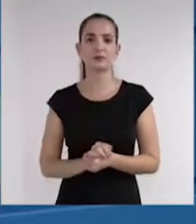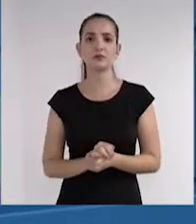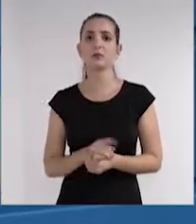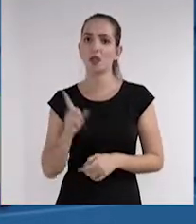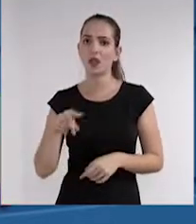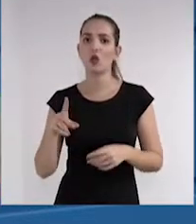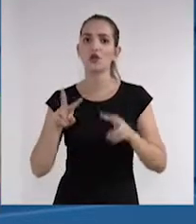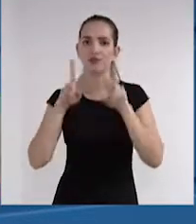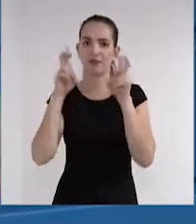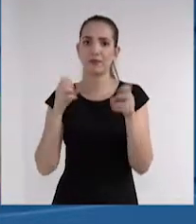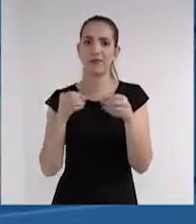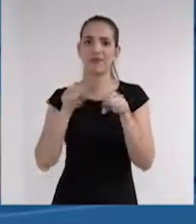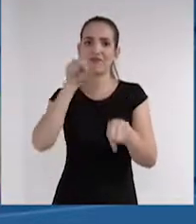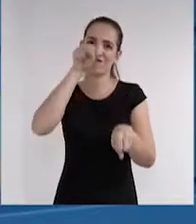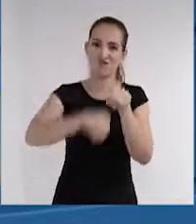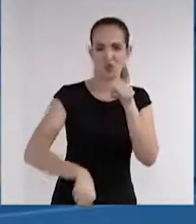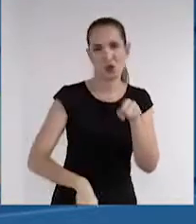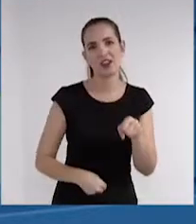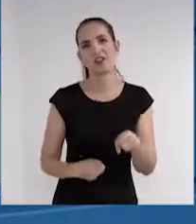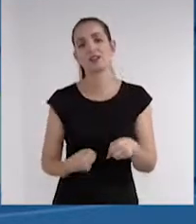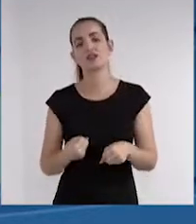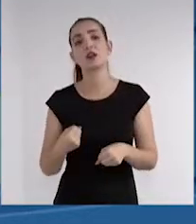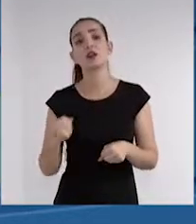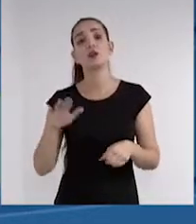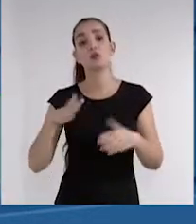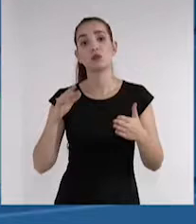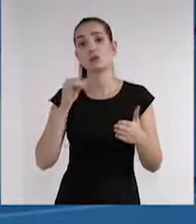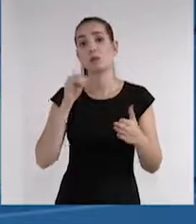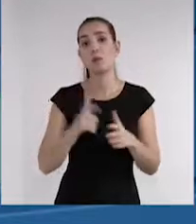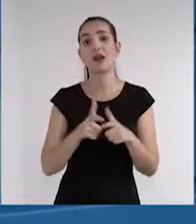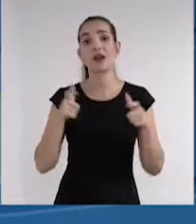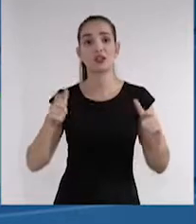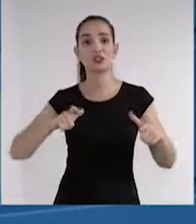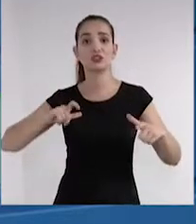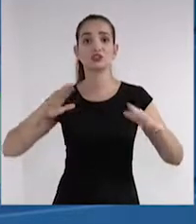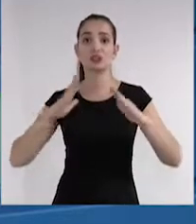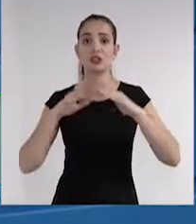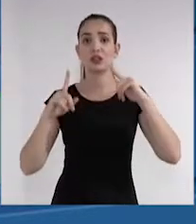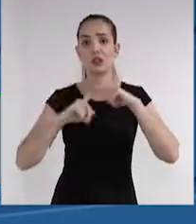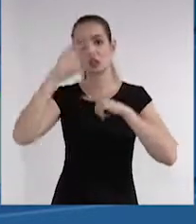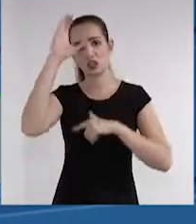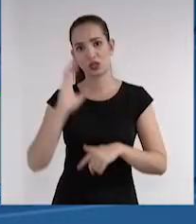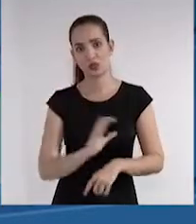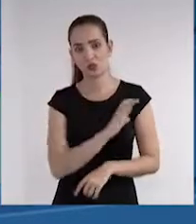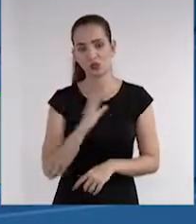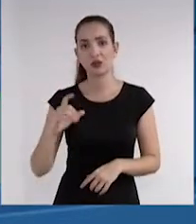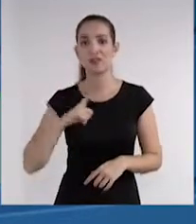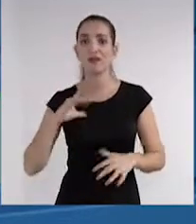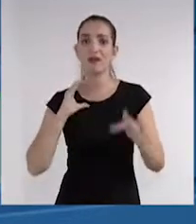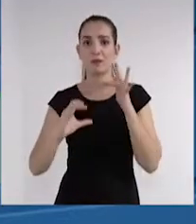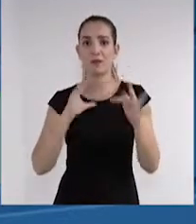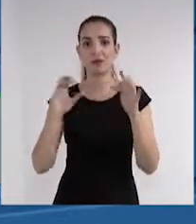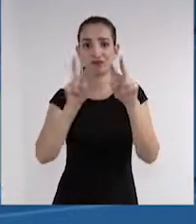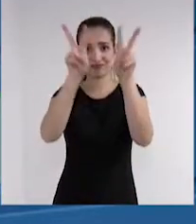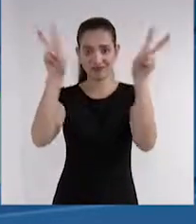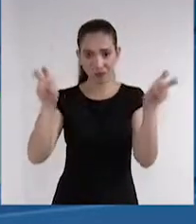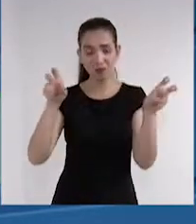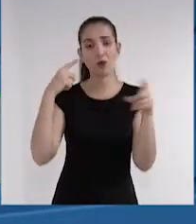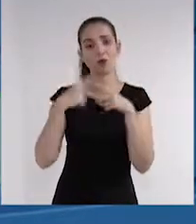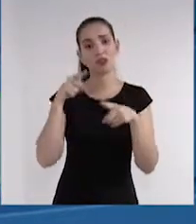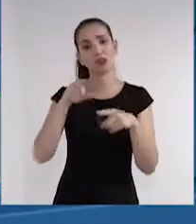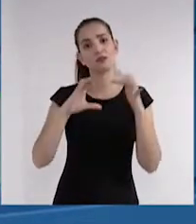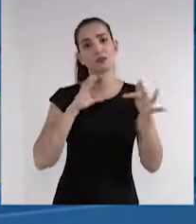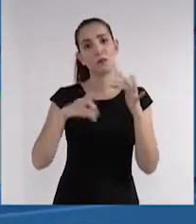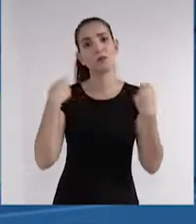da violência, e quando uma instituição como a Igreja Católica coloca na campanha da fraternidade esse tema, é porque realmente é um tema que tem